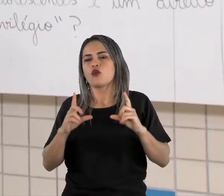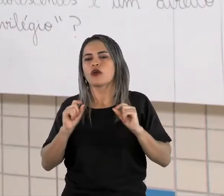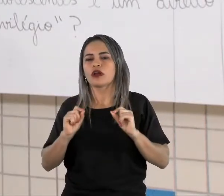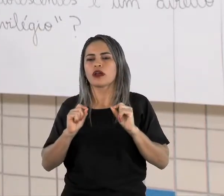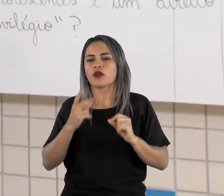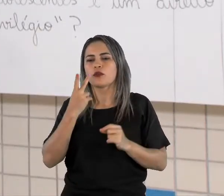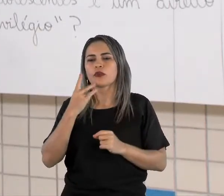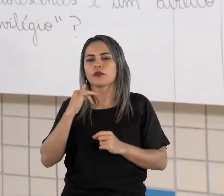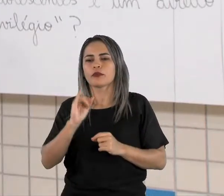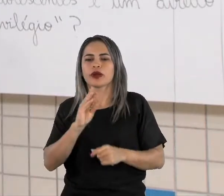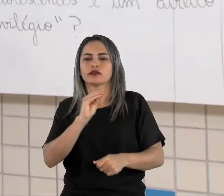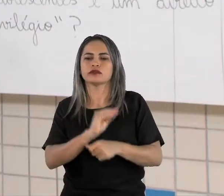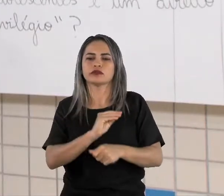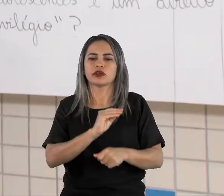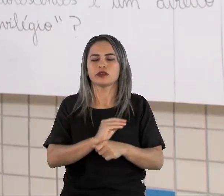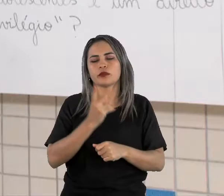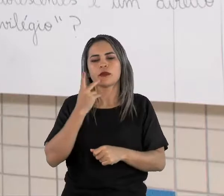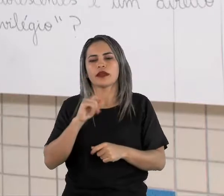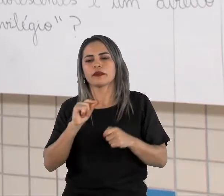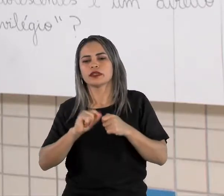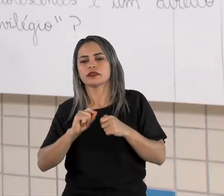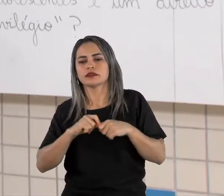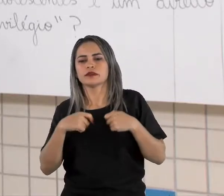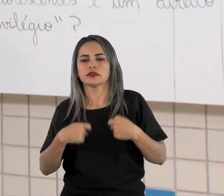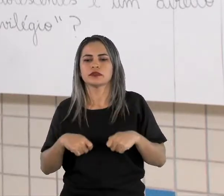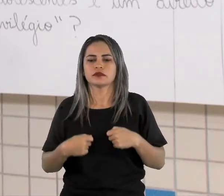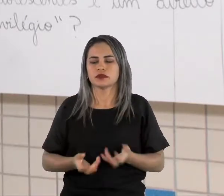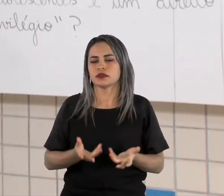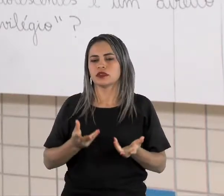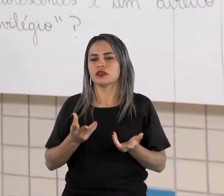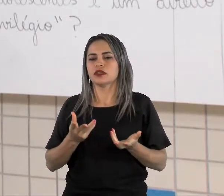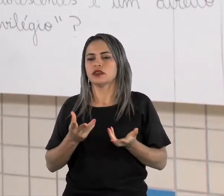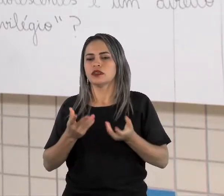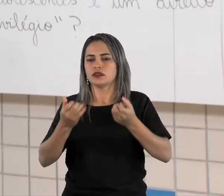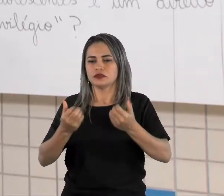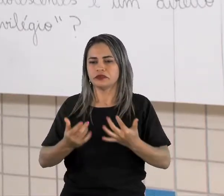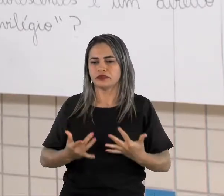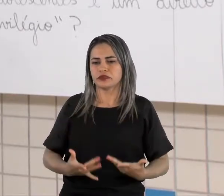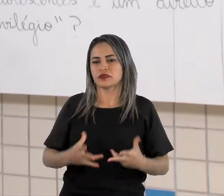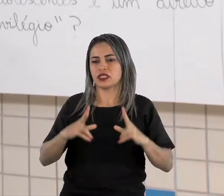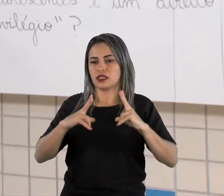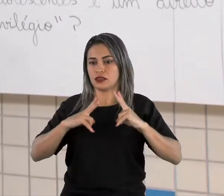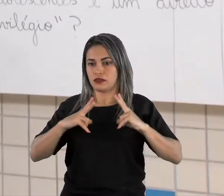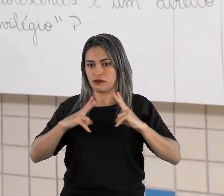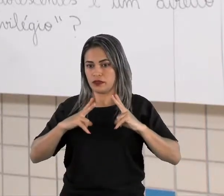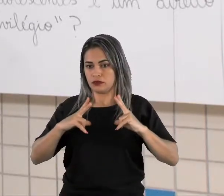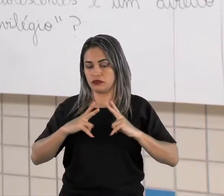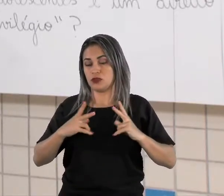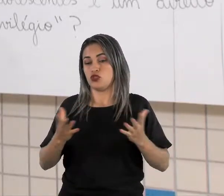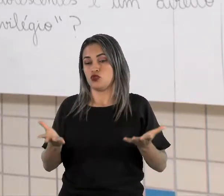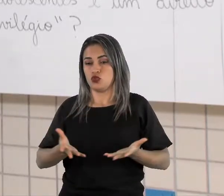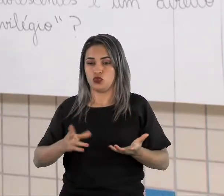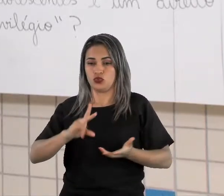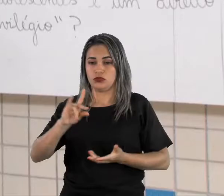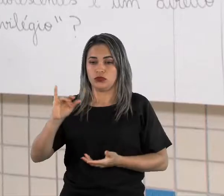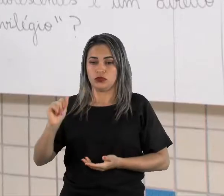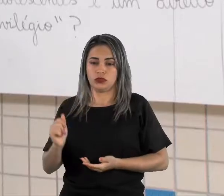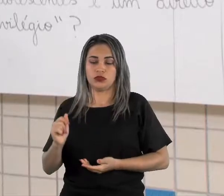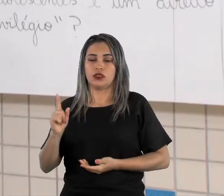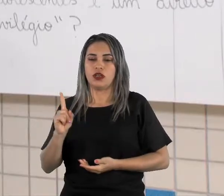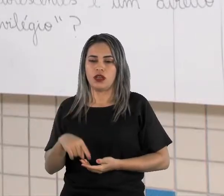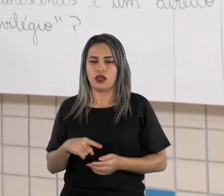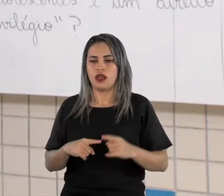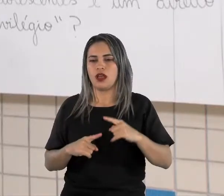enquanto cuidadores, né, dos seus filhos. E aí ele vai falar que a privacidade também hoje em dia, ela é um